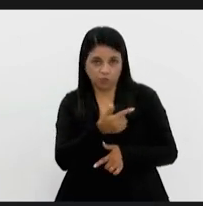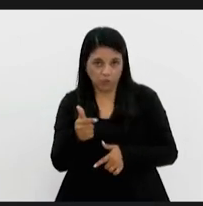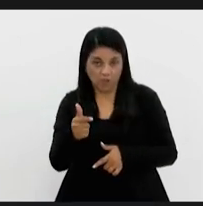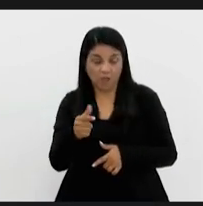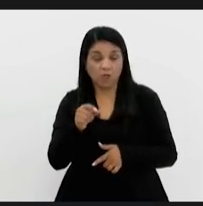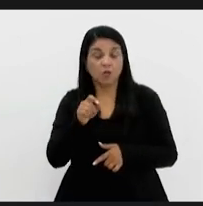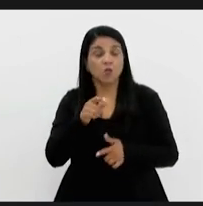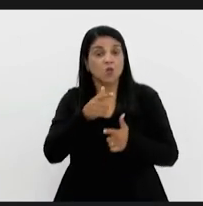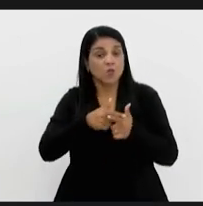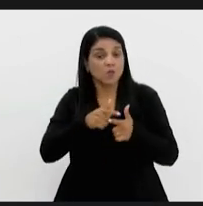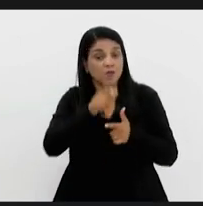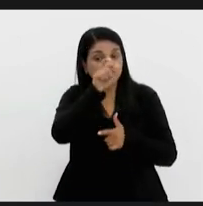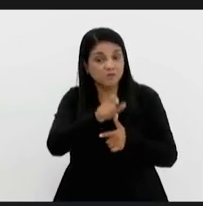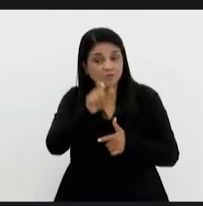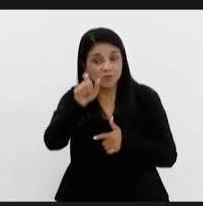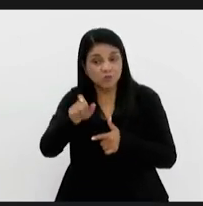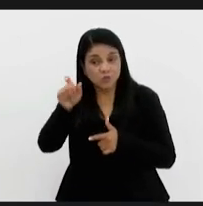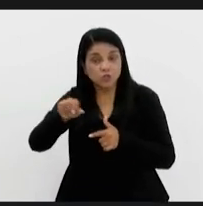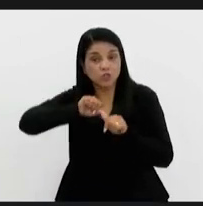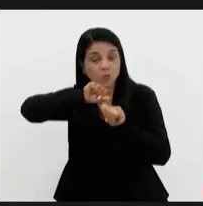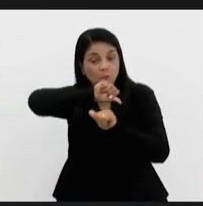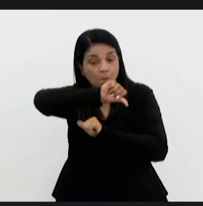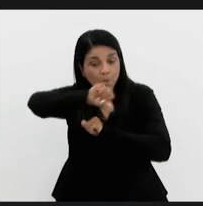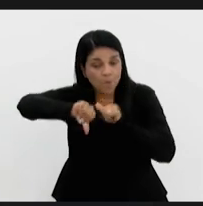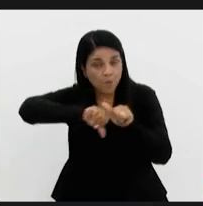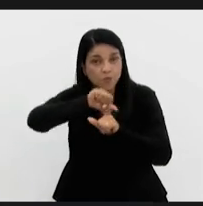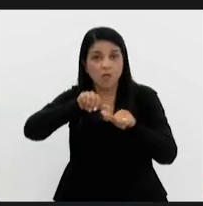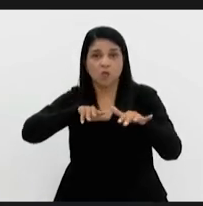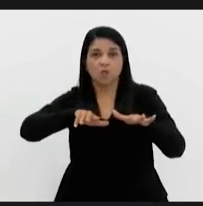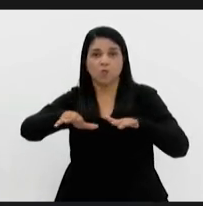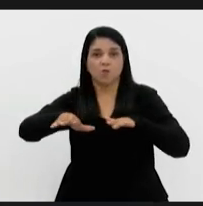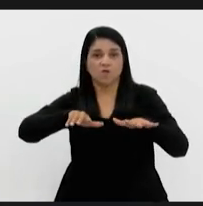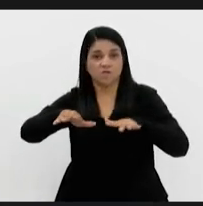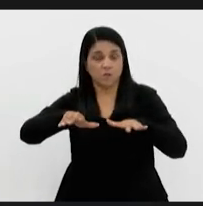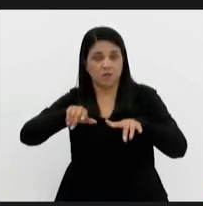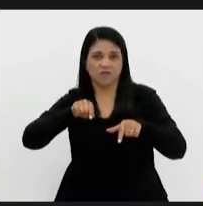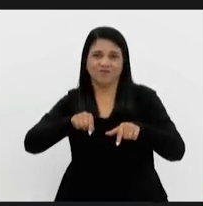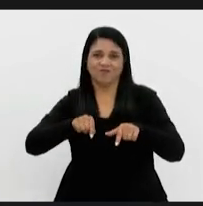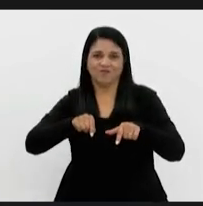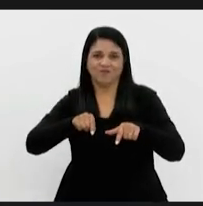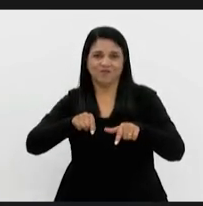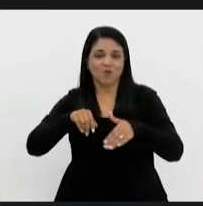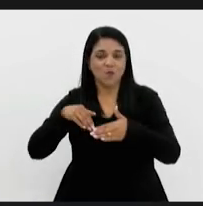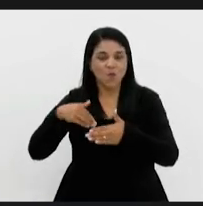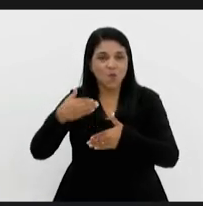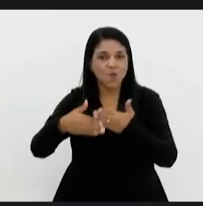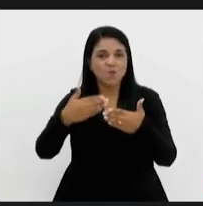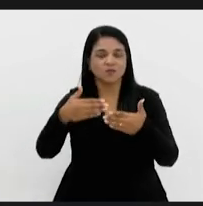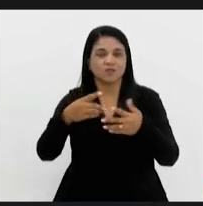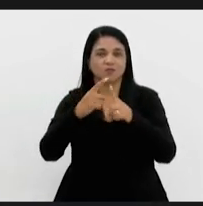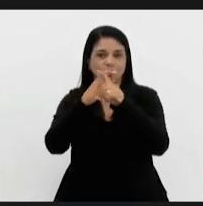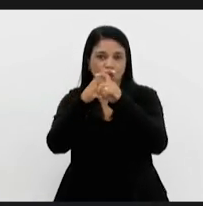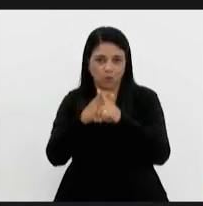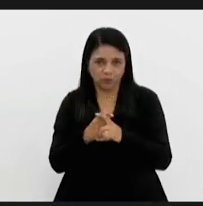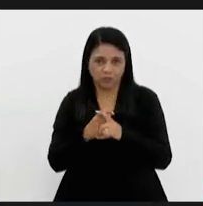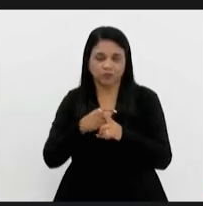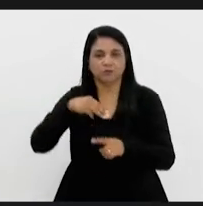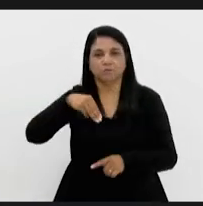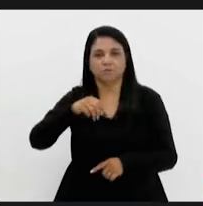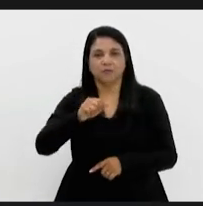as pessoas que desvirtuaram e utilizaram o movimento para fazer em si dele um processo comunista e marxista. E